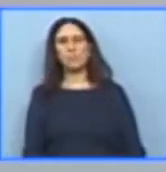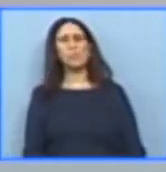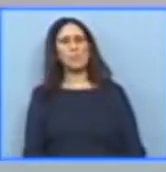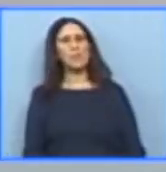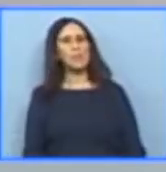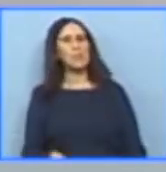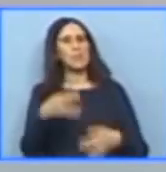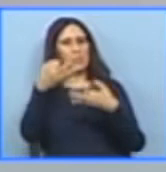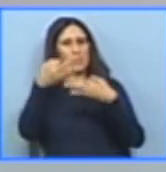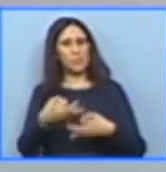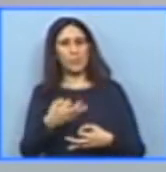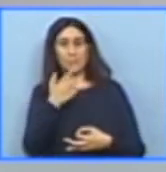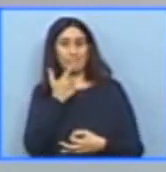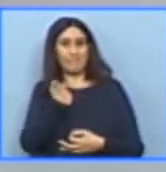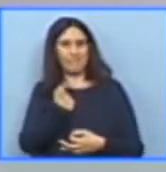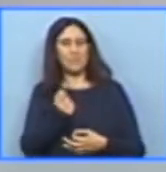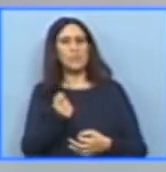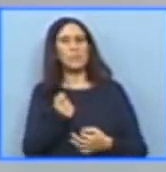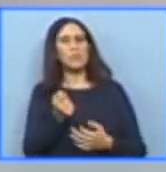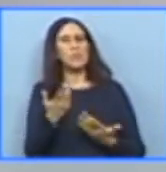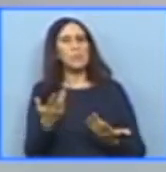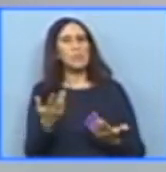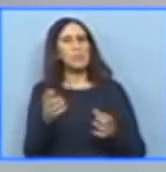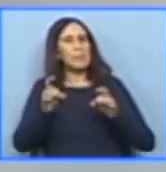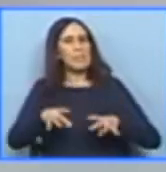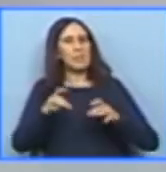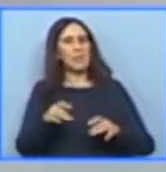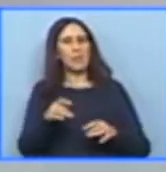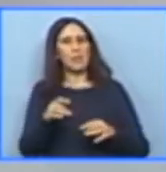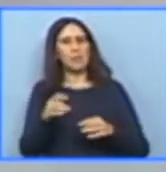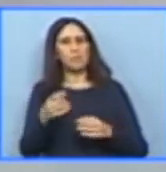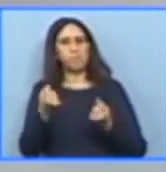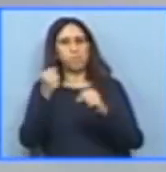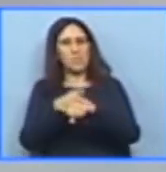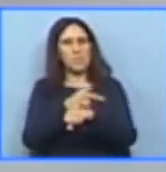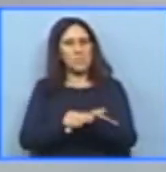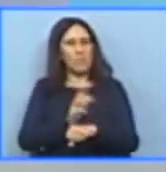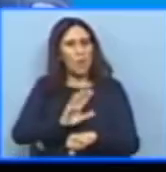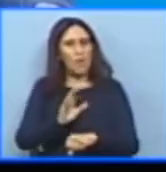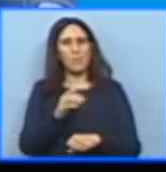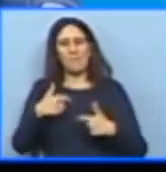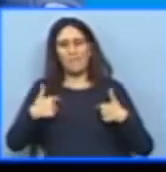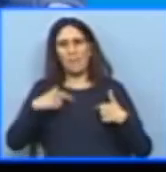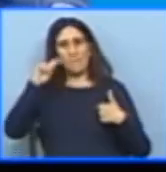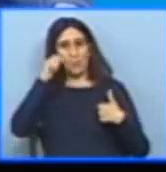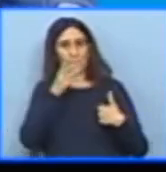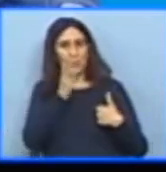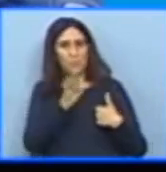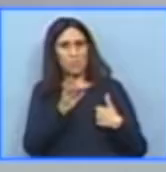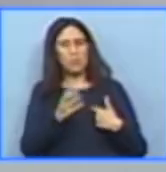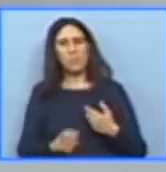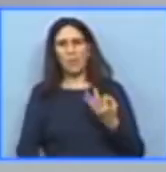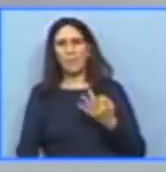que evita depois comportamentos agressivos até automutilações é de centro como ocorreu quando